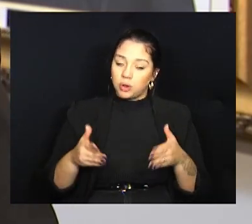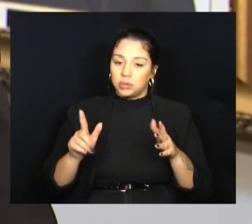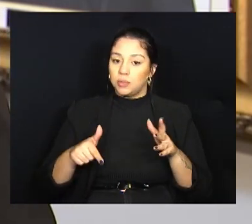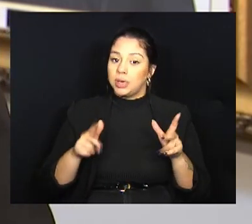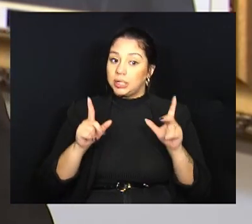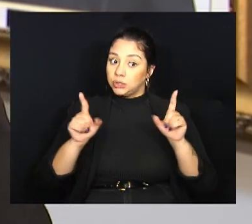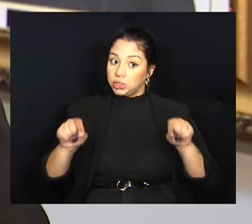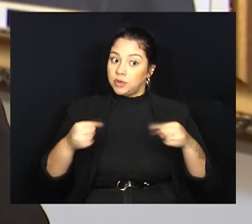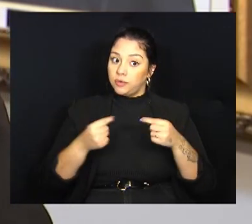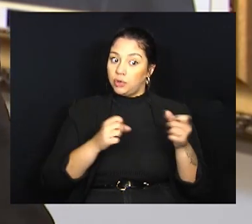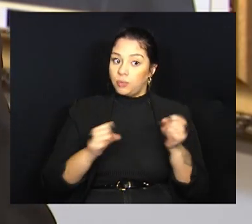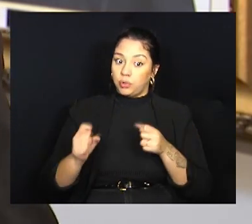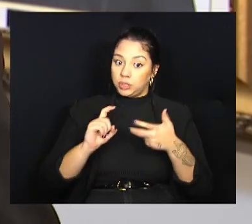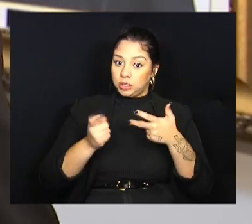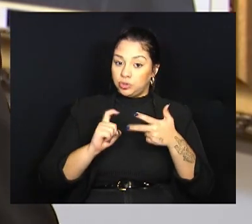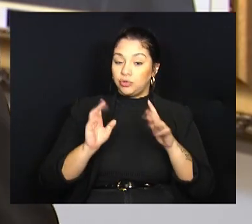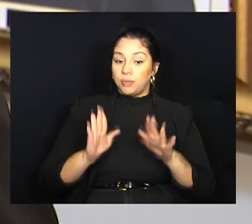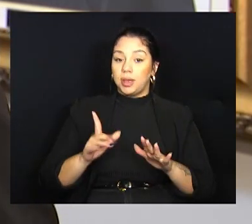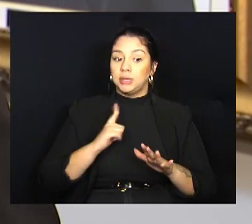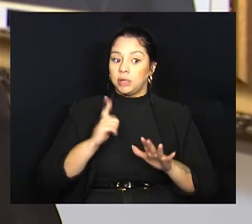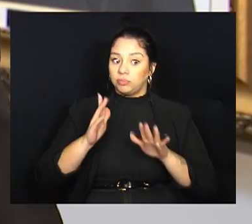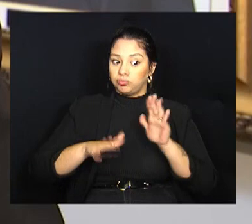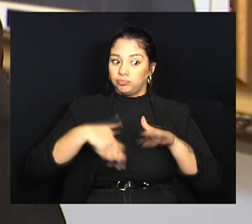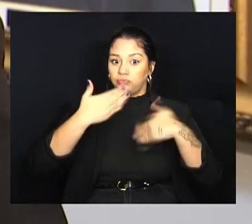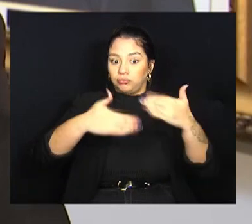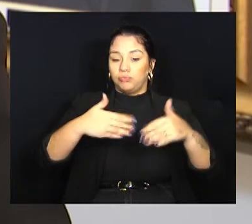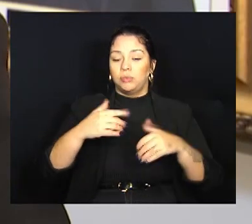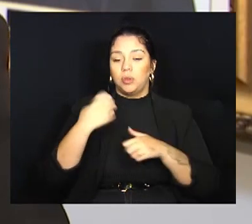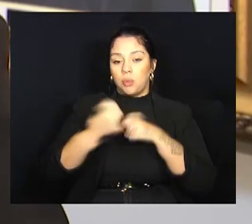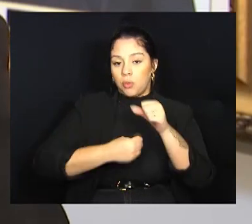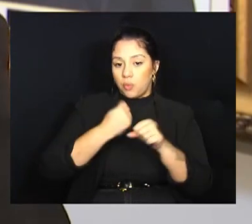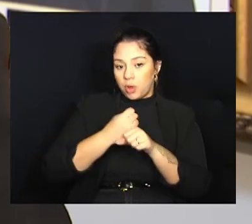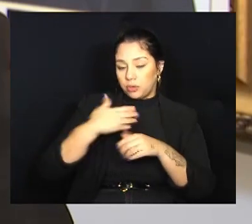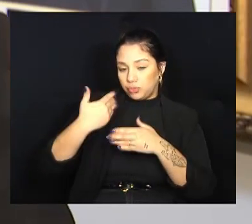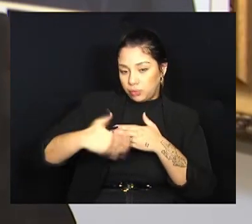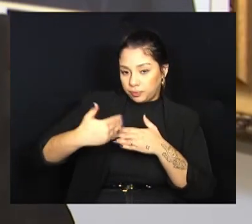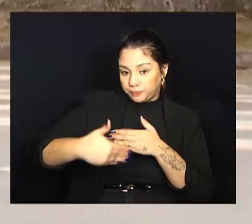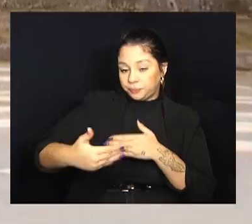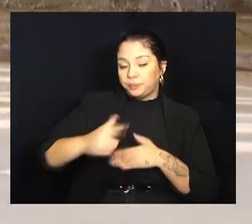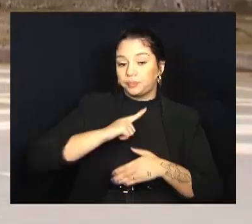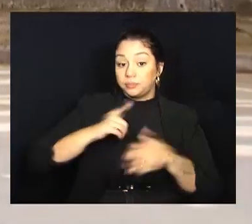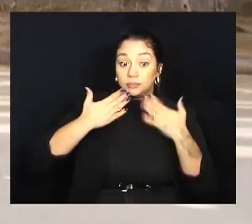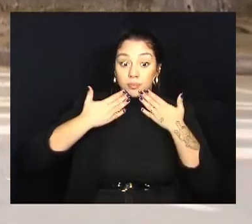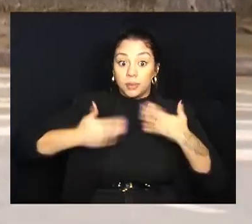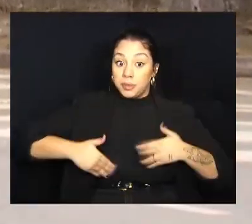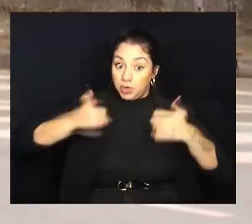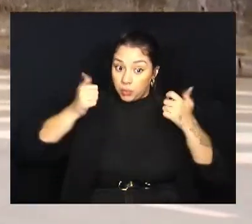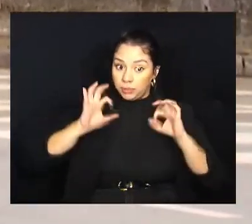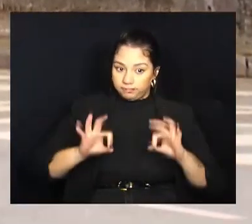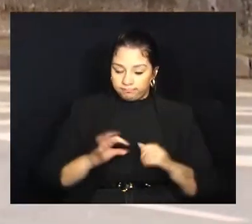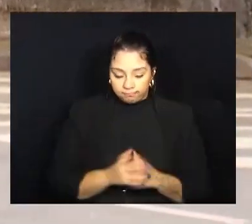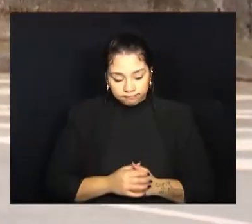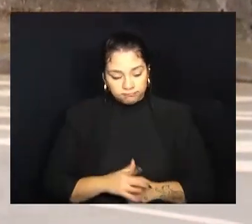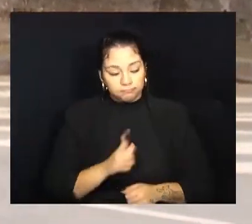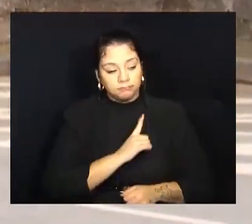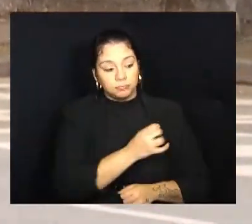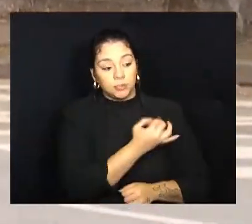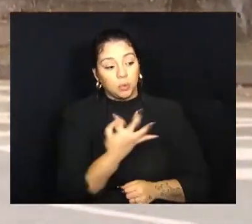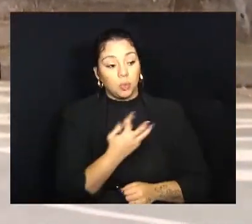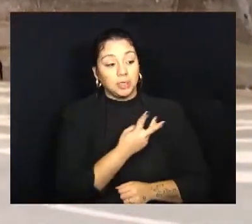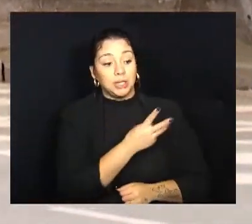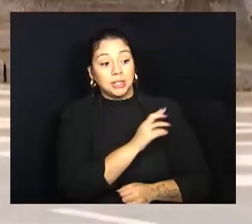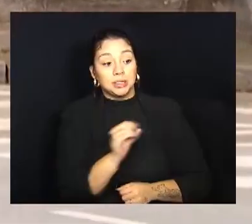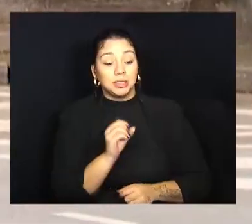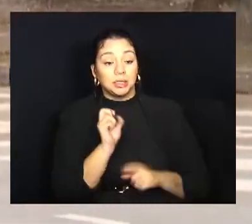Executivo, mas nós vemos aí um grande avanço nos próximos anos, que estará melhorando muito. Uma média de 300 vagas